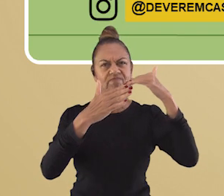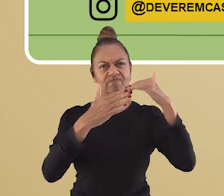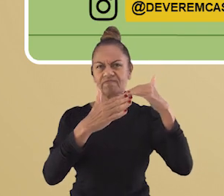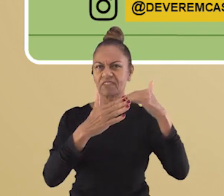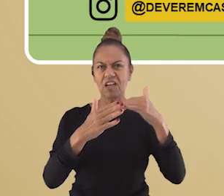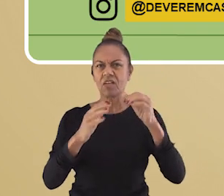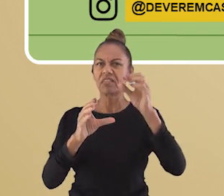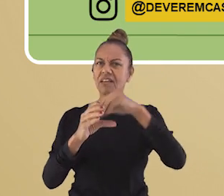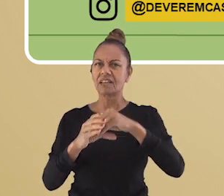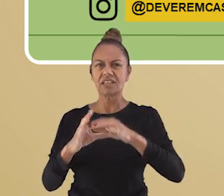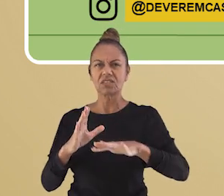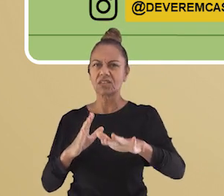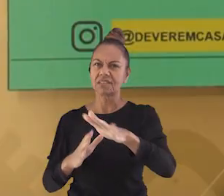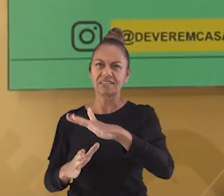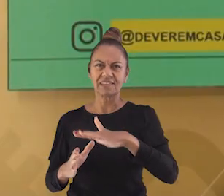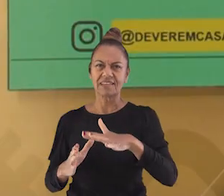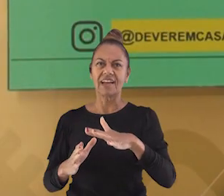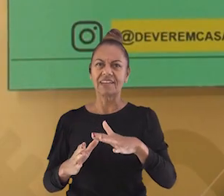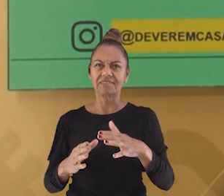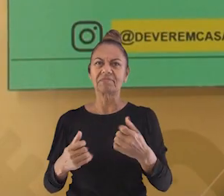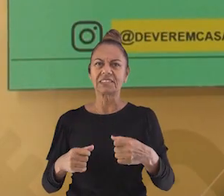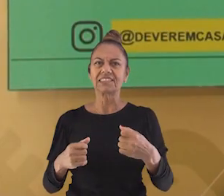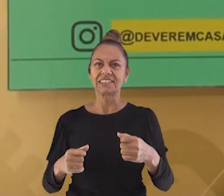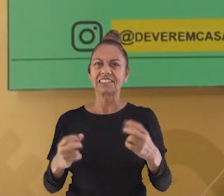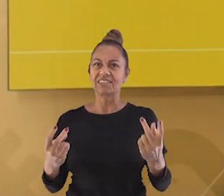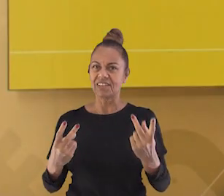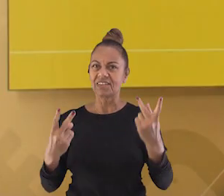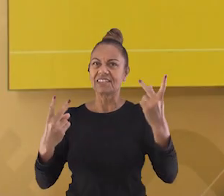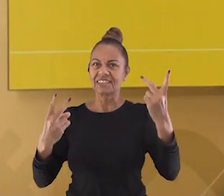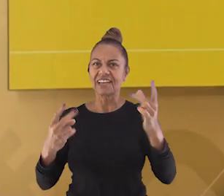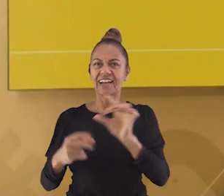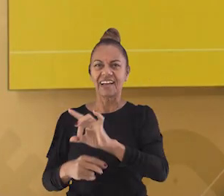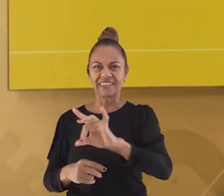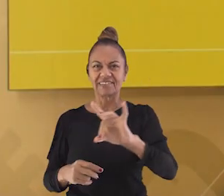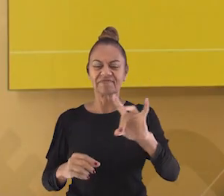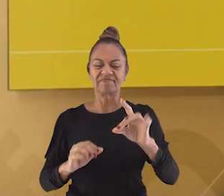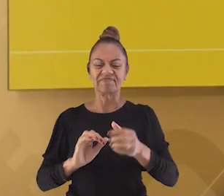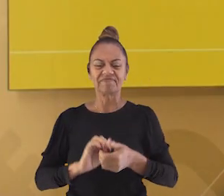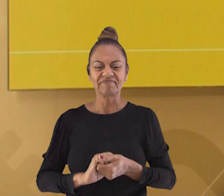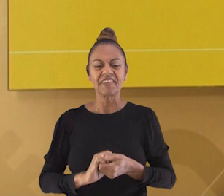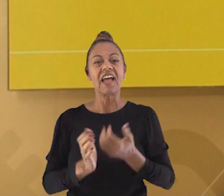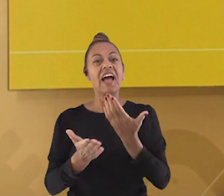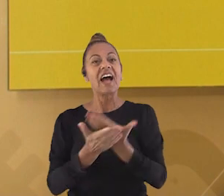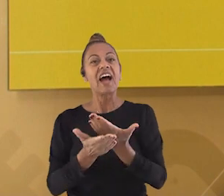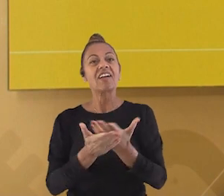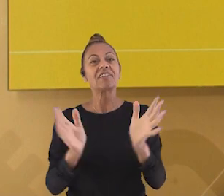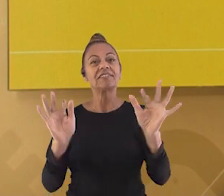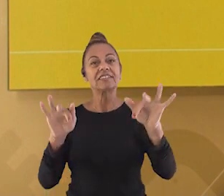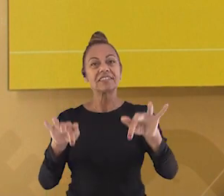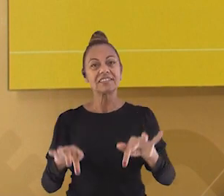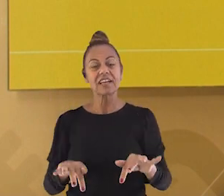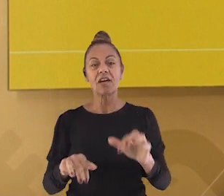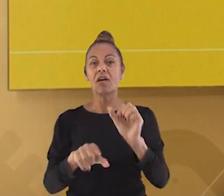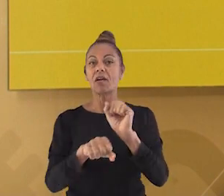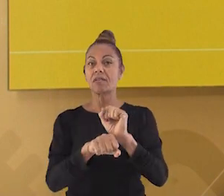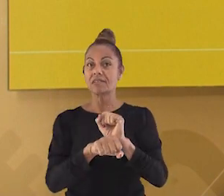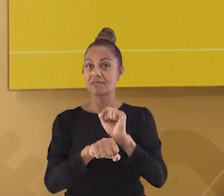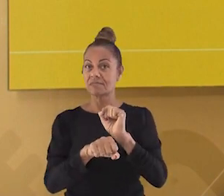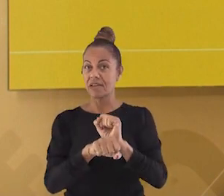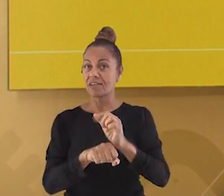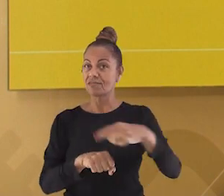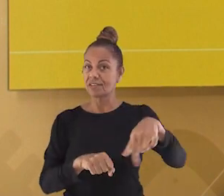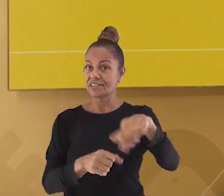e harmonia da sociedade. A aula de hoje termina por aqui, mas espero você na próxima aula de Geografia,